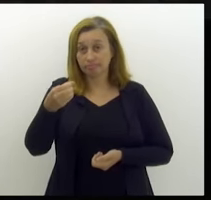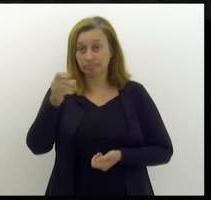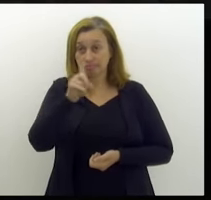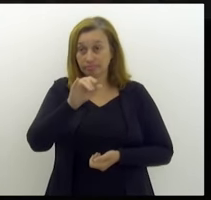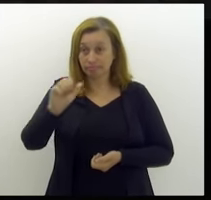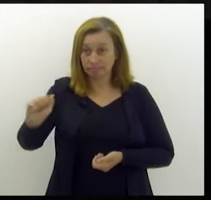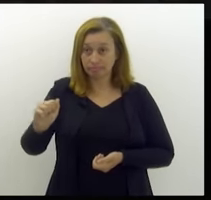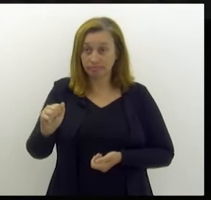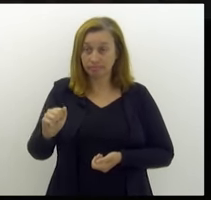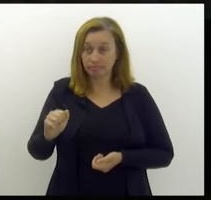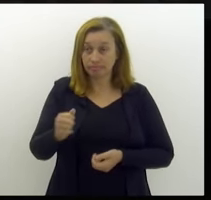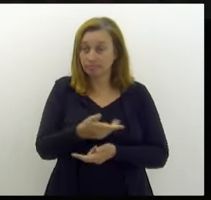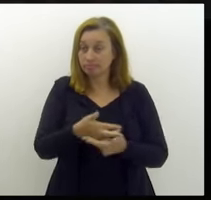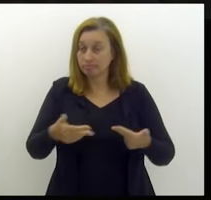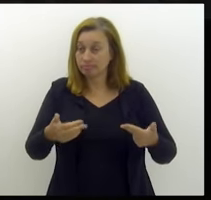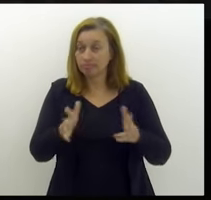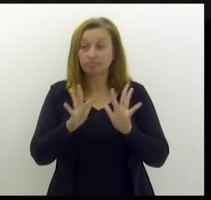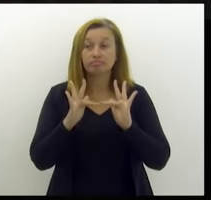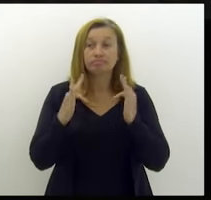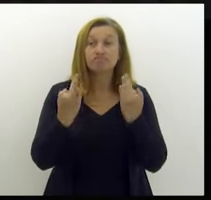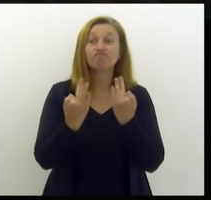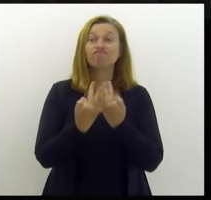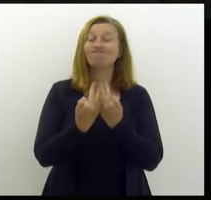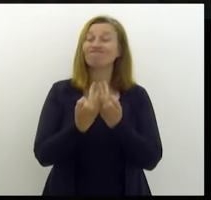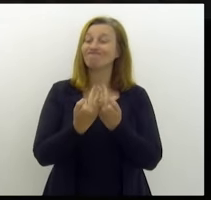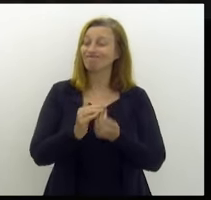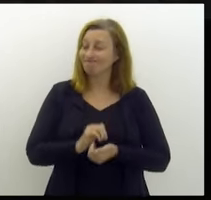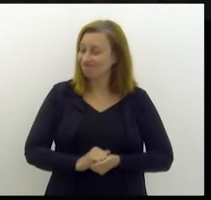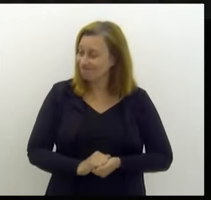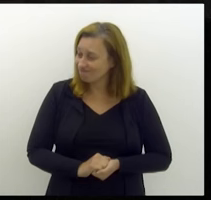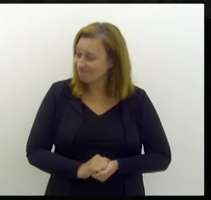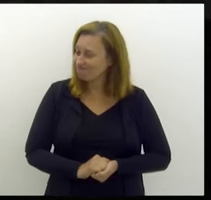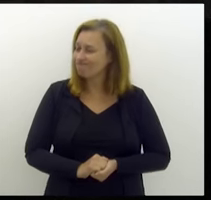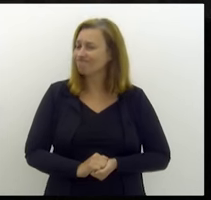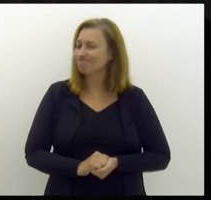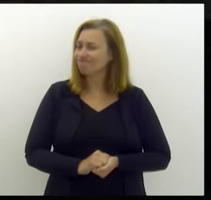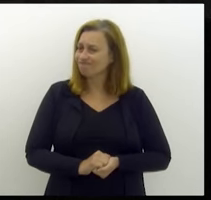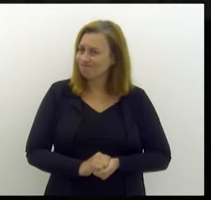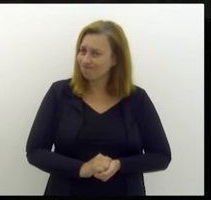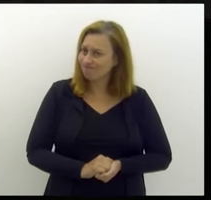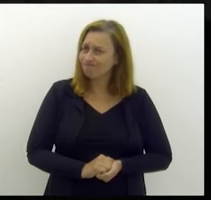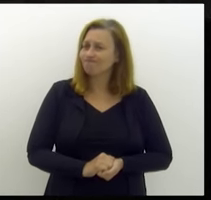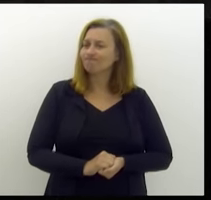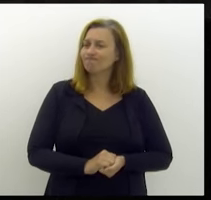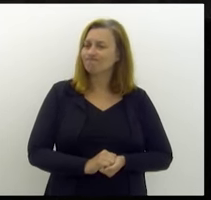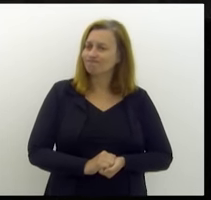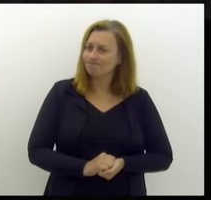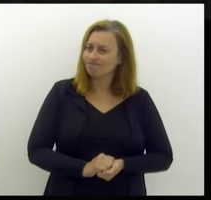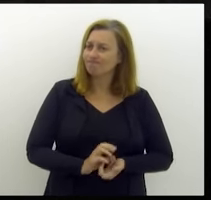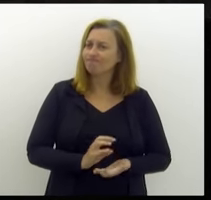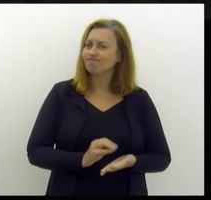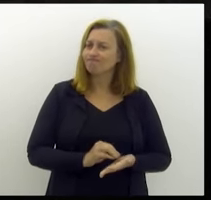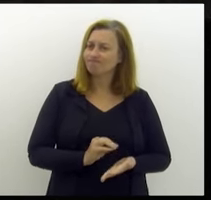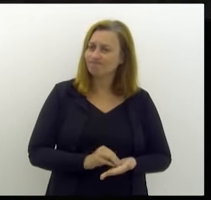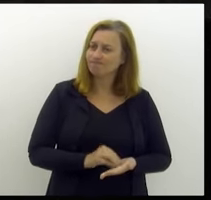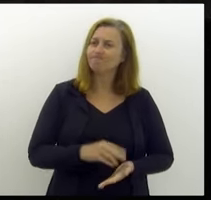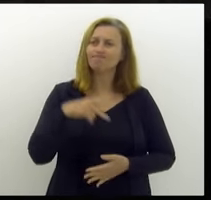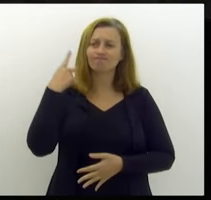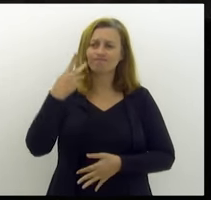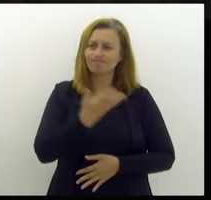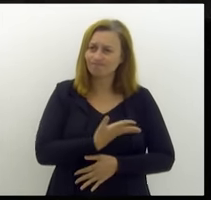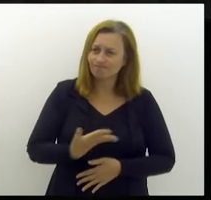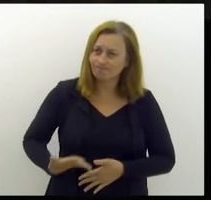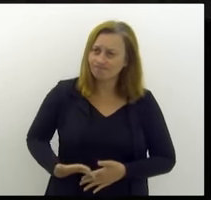né com milhares de famílias que estão à mercê da ausência deliberada de uma política pública que